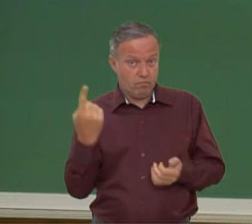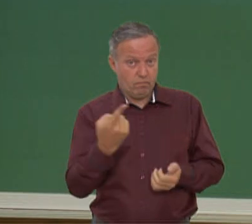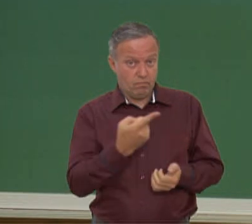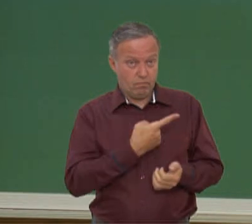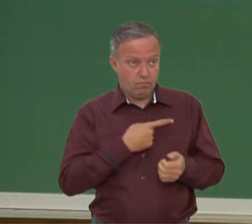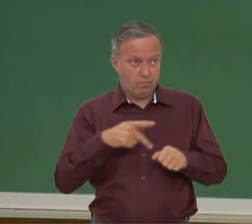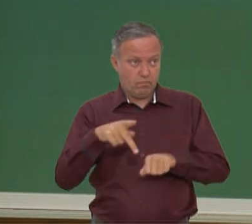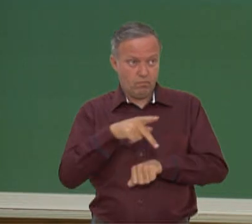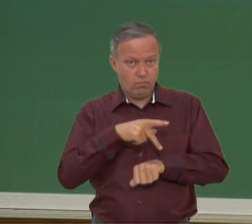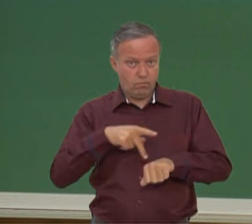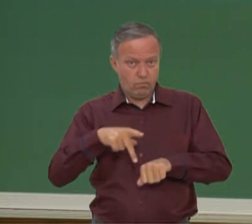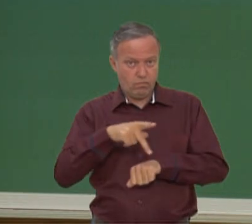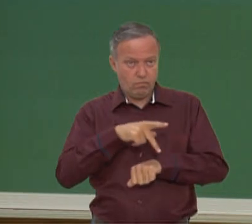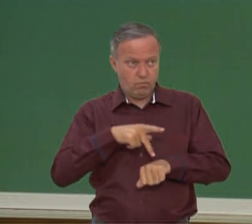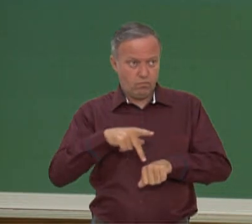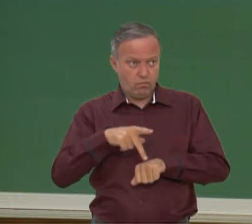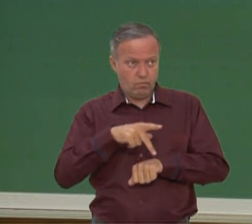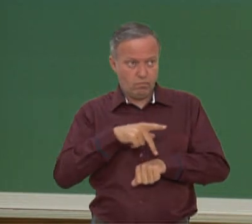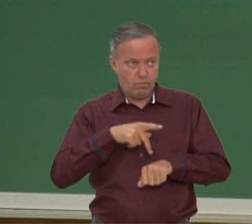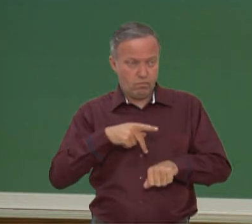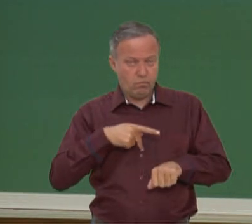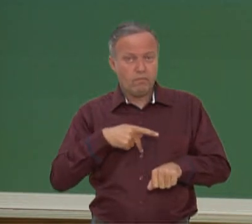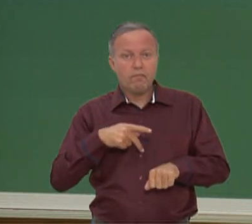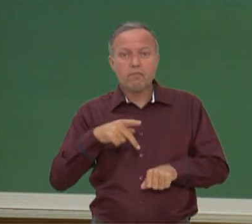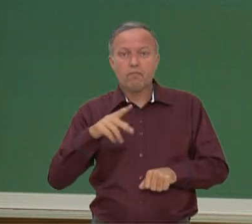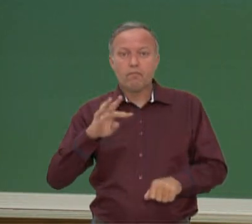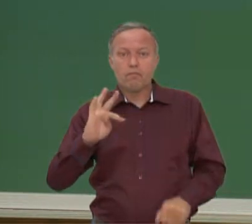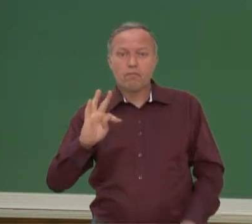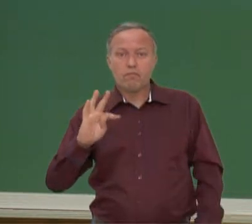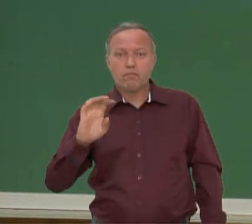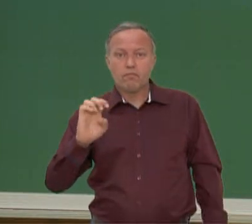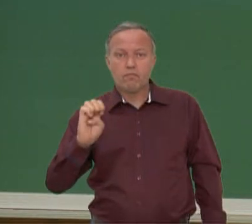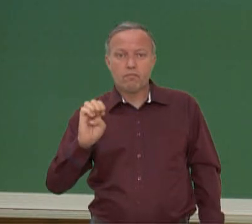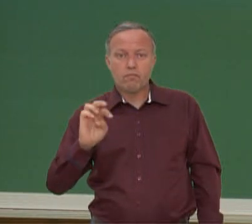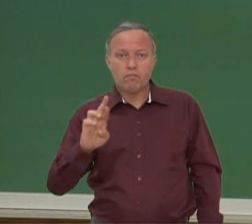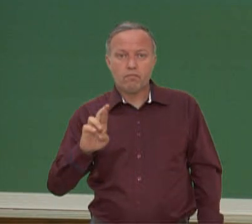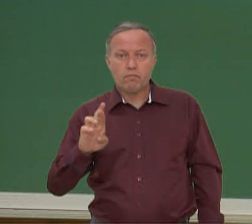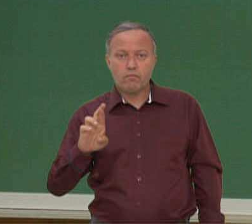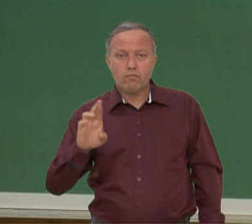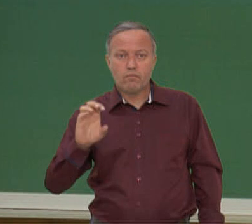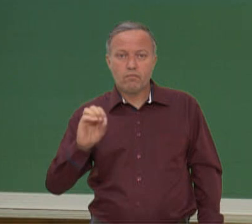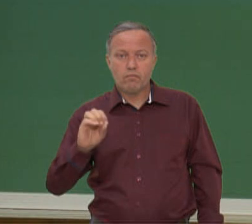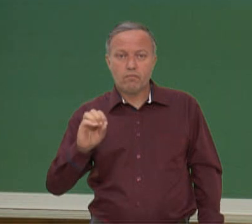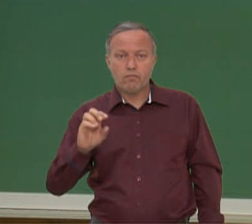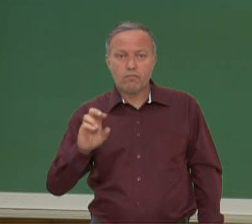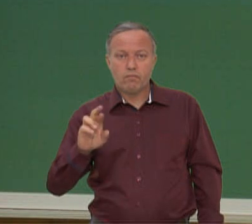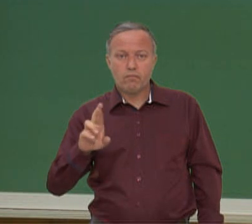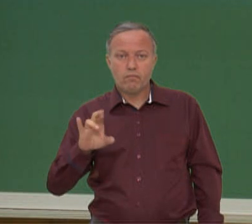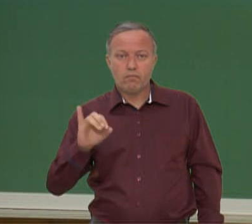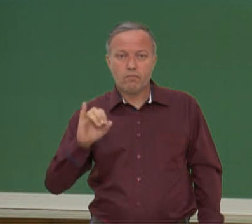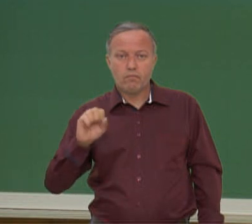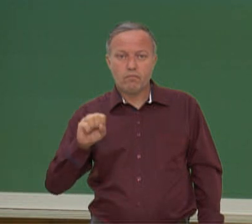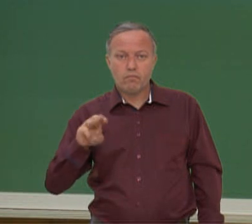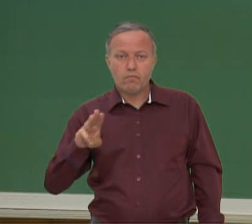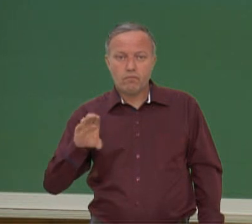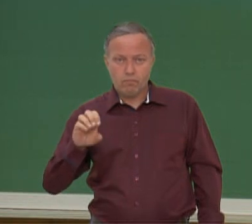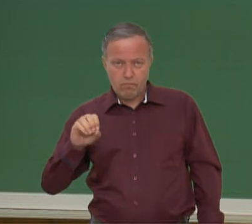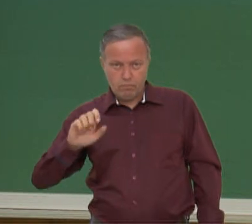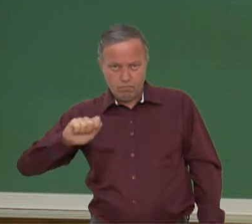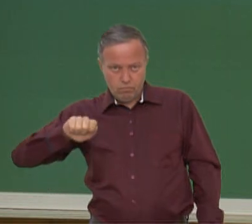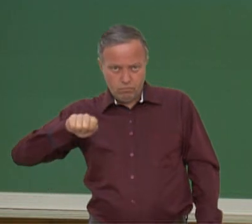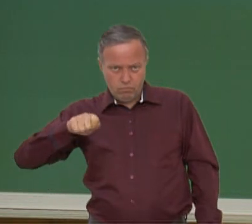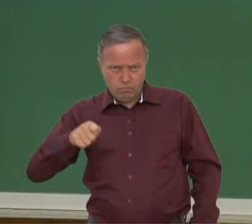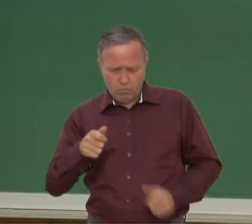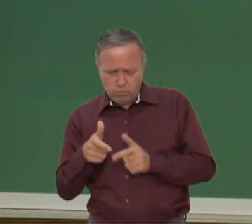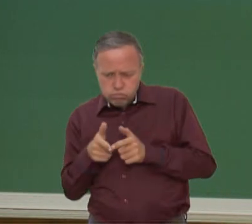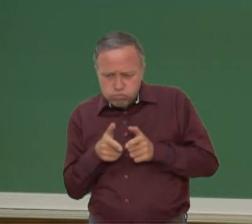os países é a questão aí do terrorismo, né? Então, nós dizemos que ele é um inimigo comum e que não tem, então,